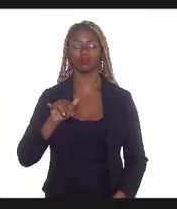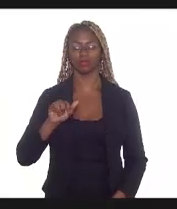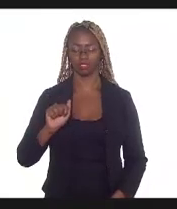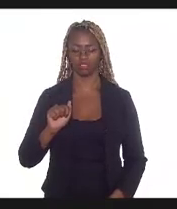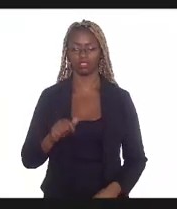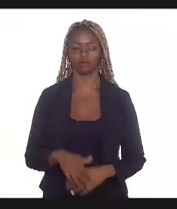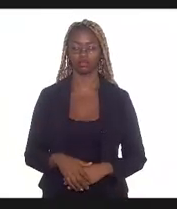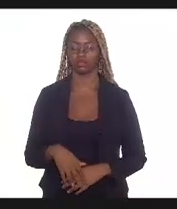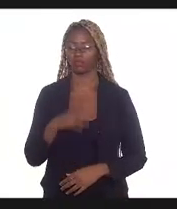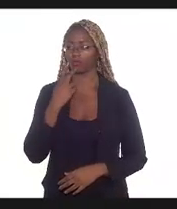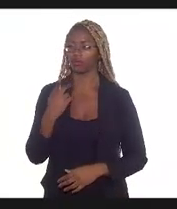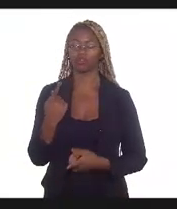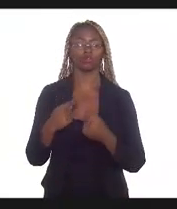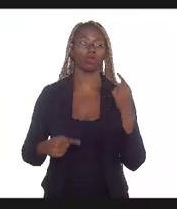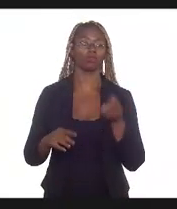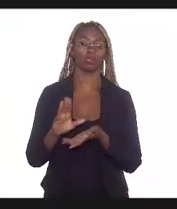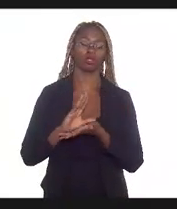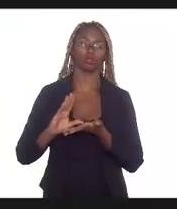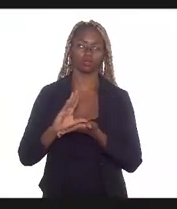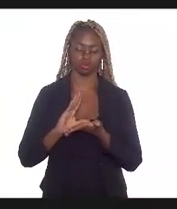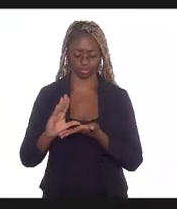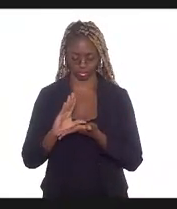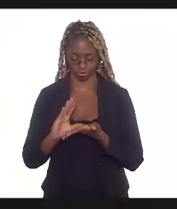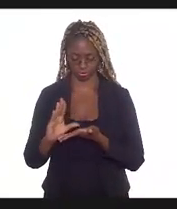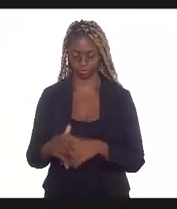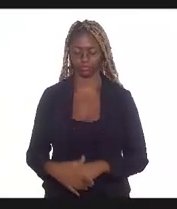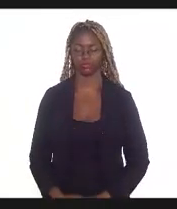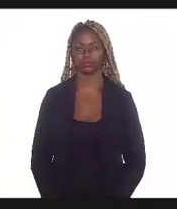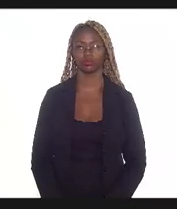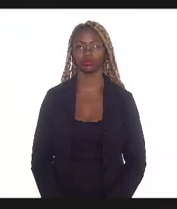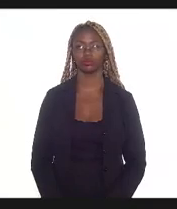Parecer é pela inconstitucionalidade.